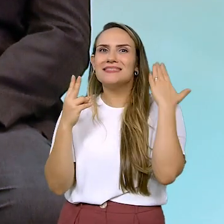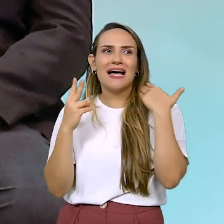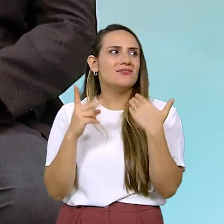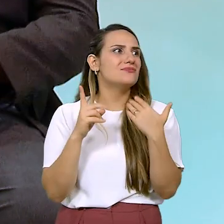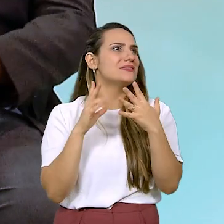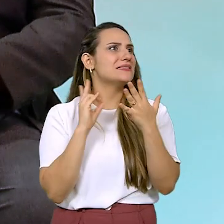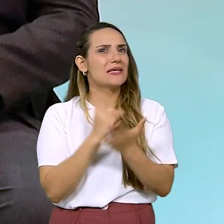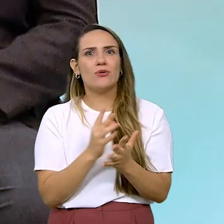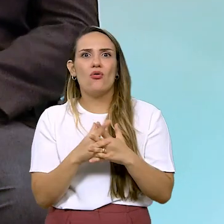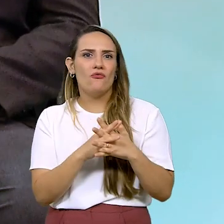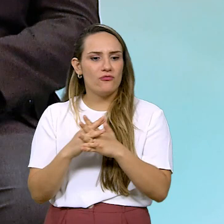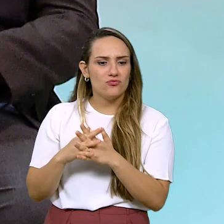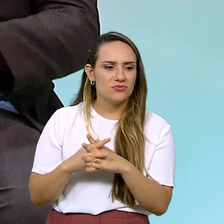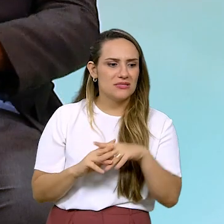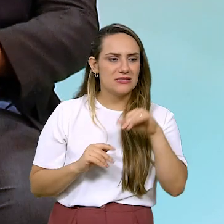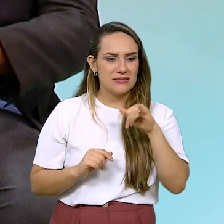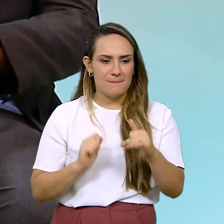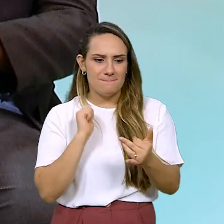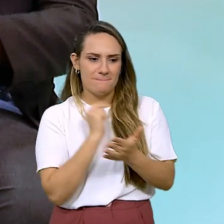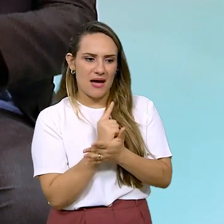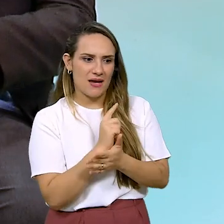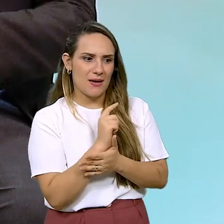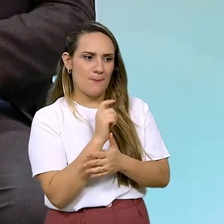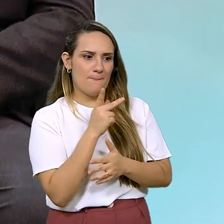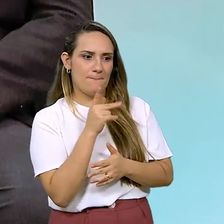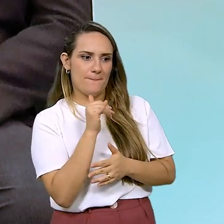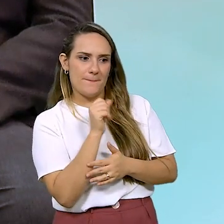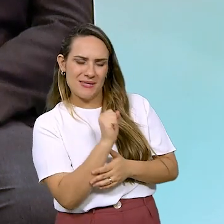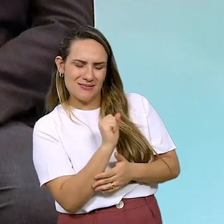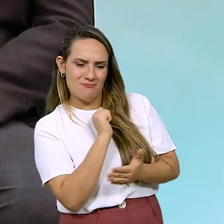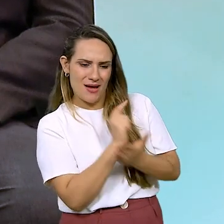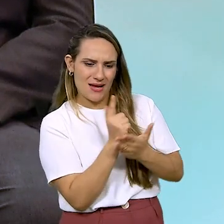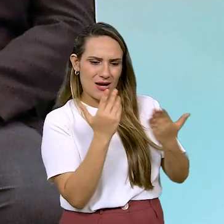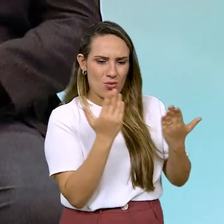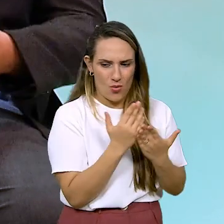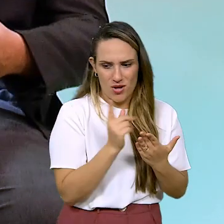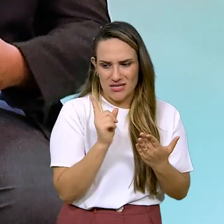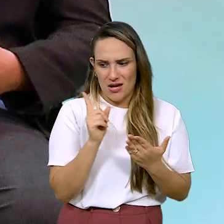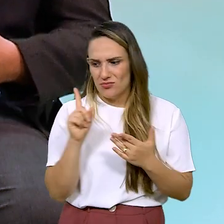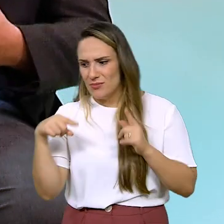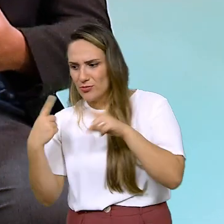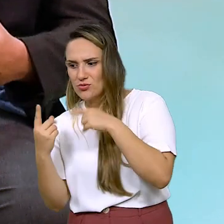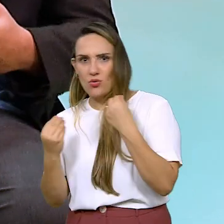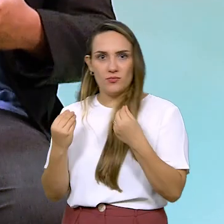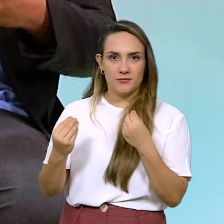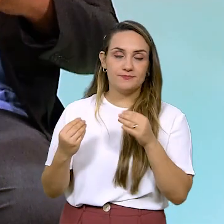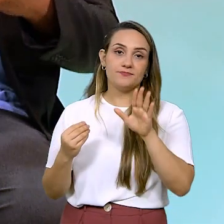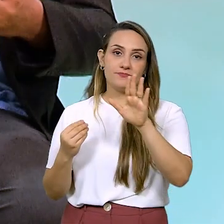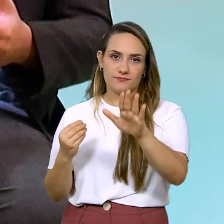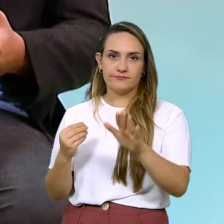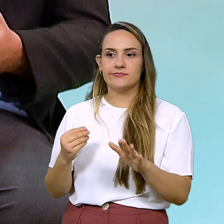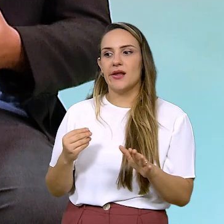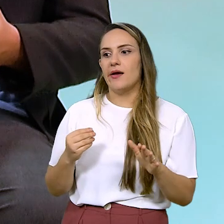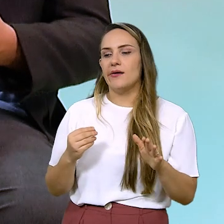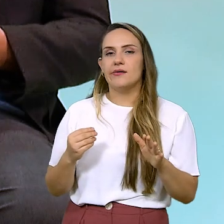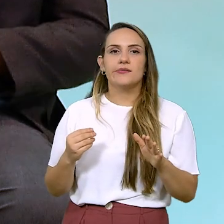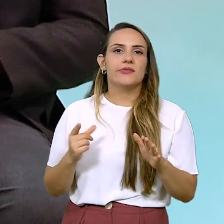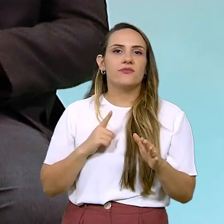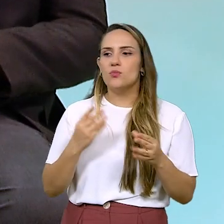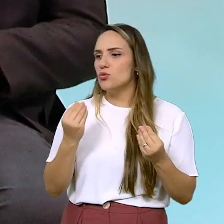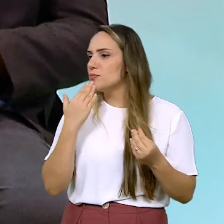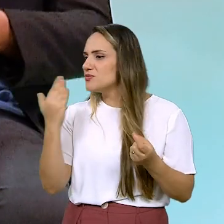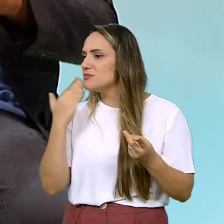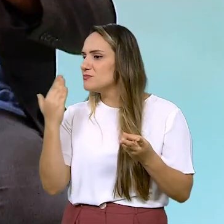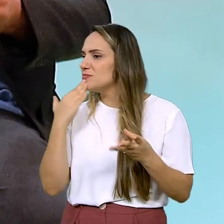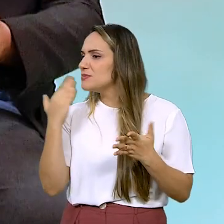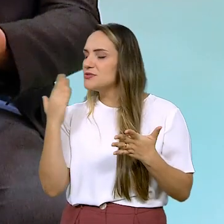aquele PIS, COFINS do cigarro devia ou não devia ser recolhido. A Receita Federal, vendo aquele volume de pedidos,